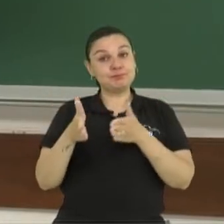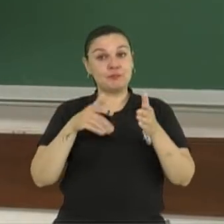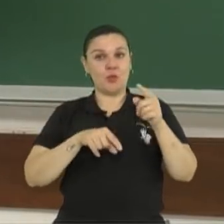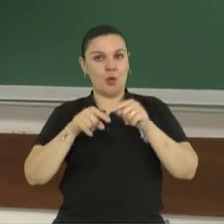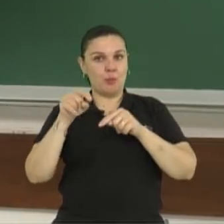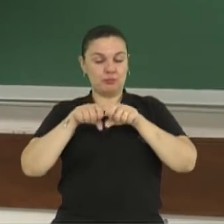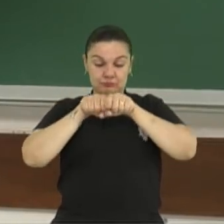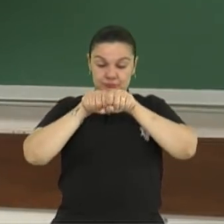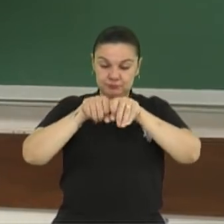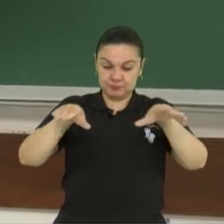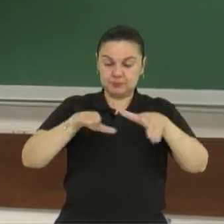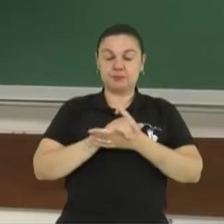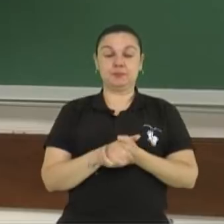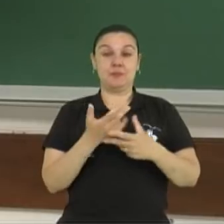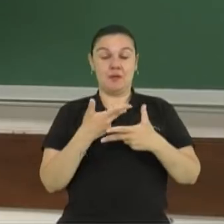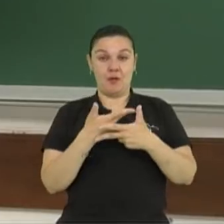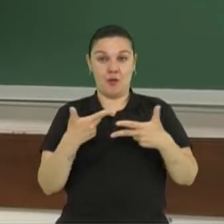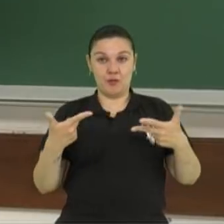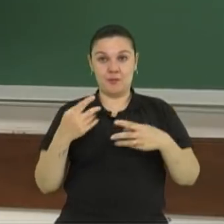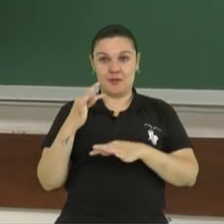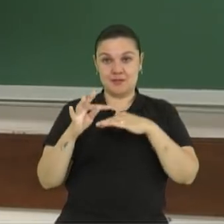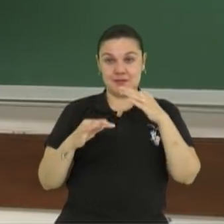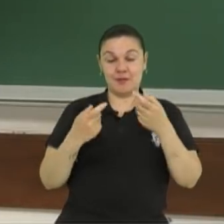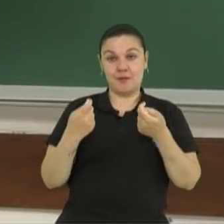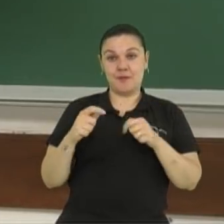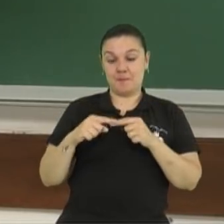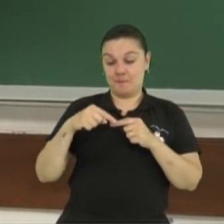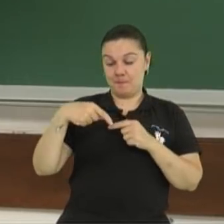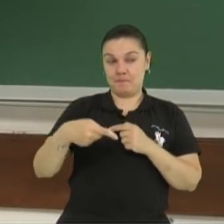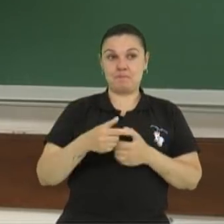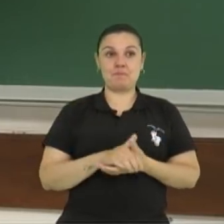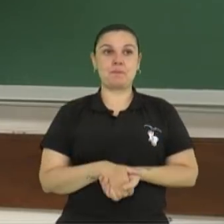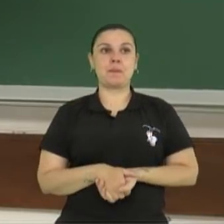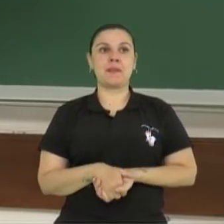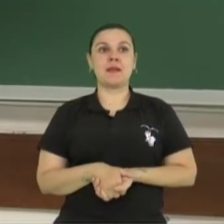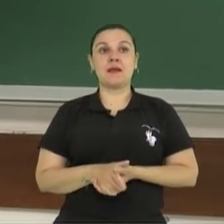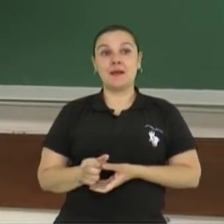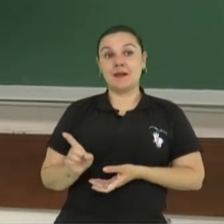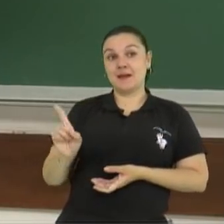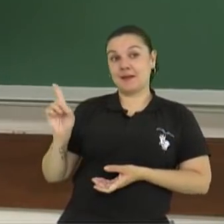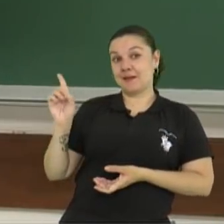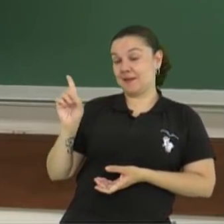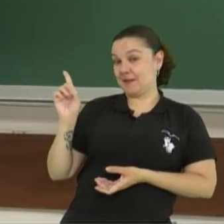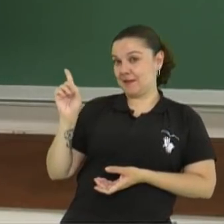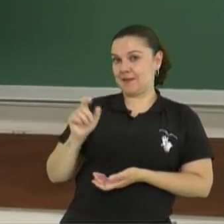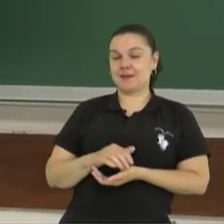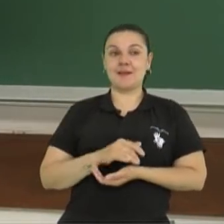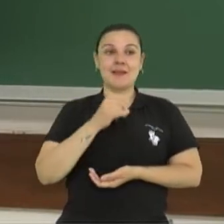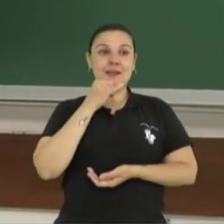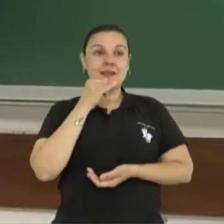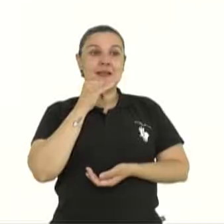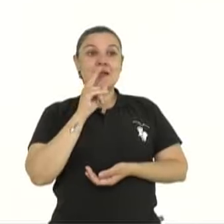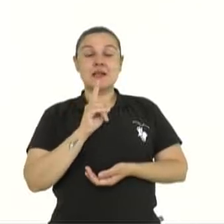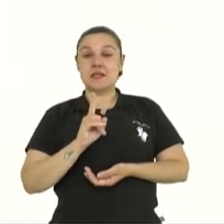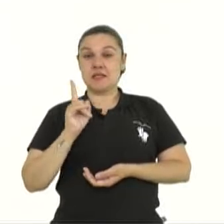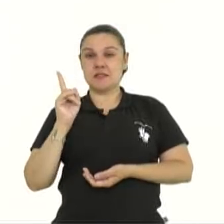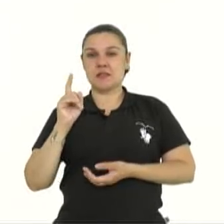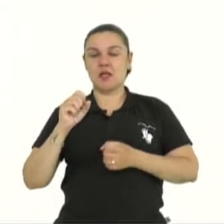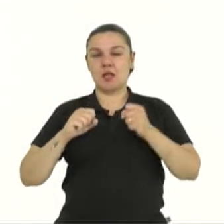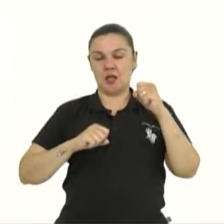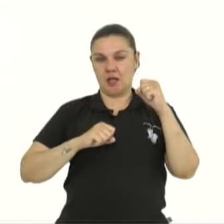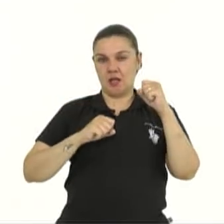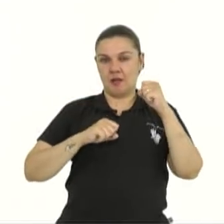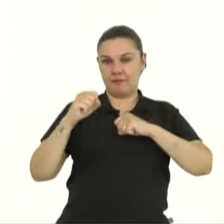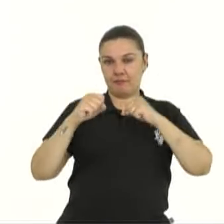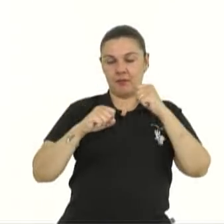que possa ser também desenvolvida algumas tecnologias que vêm dessa indústria. Então a gente vai ter aqui no exemplo, né, de